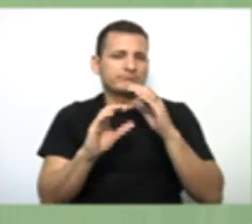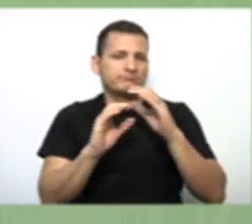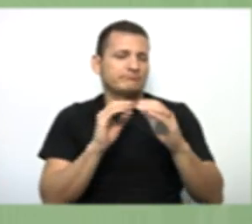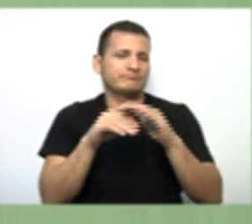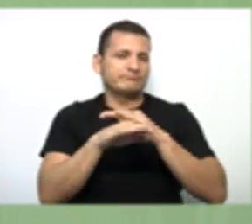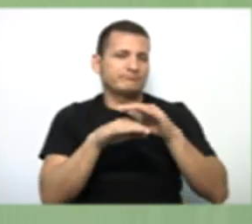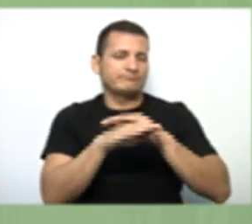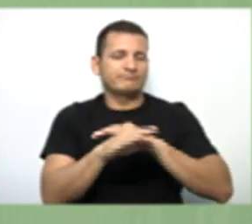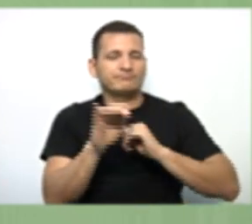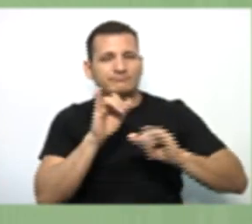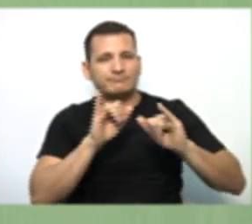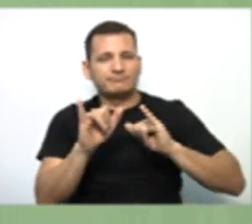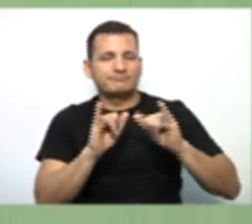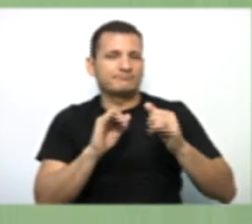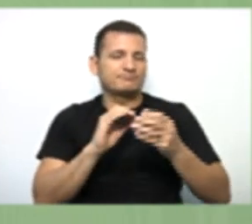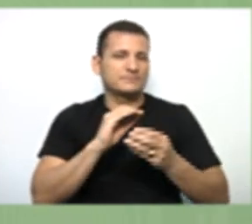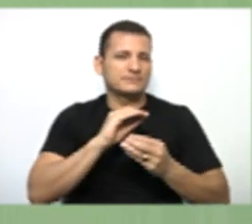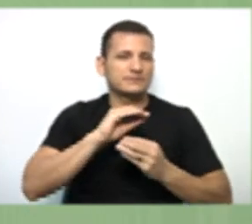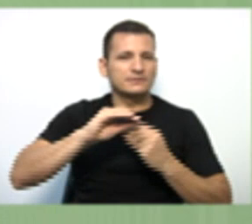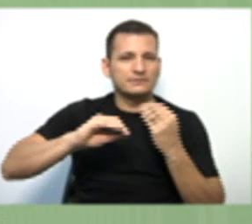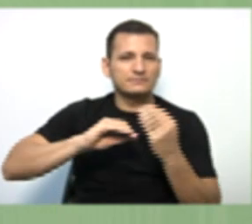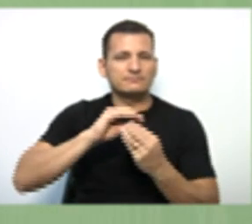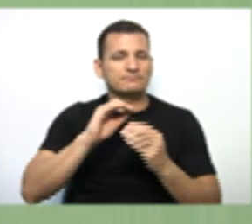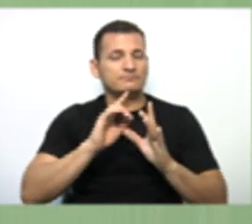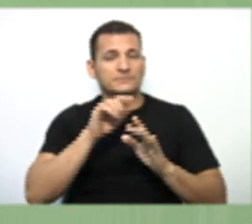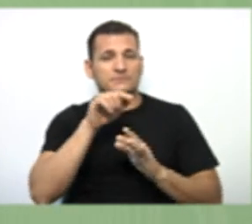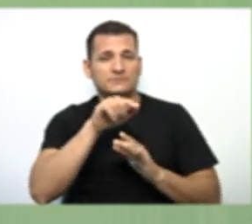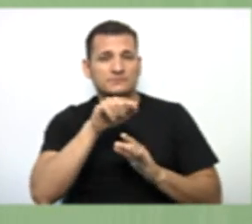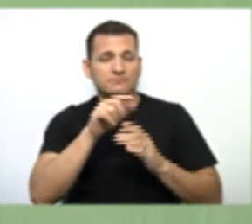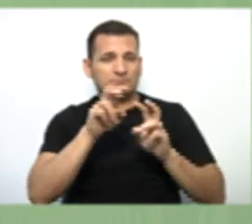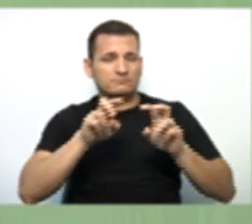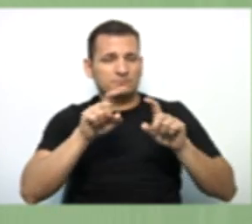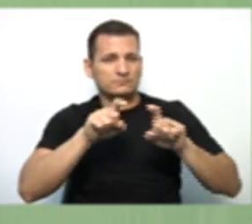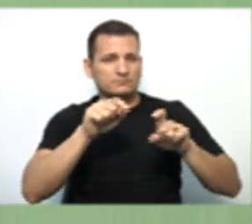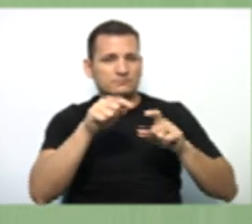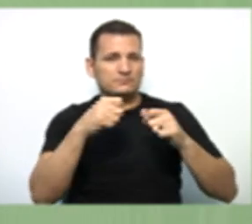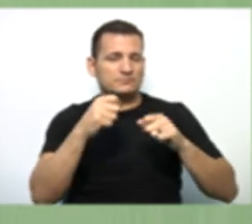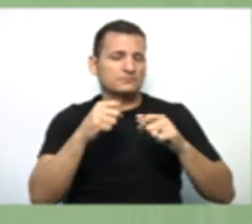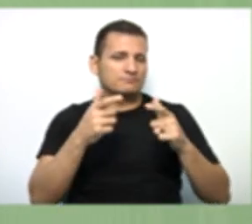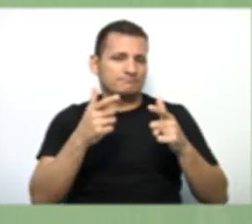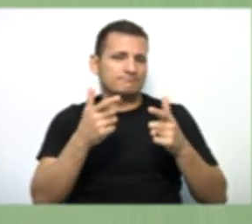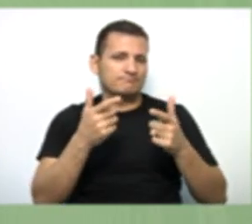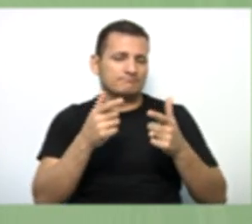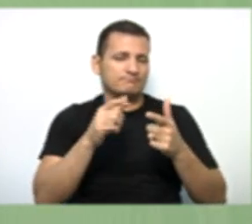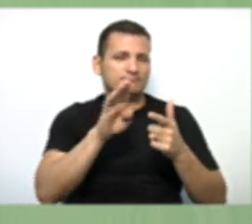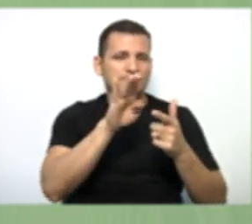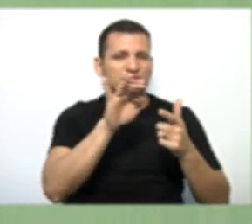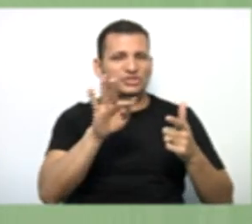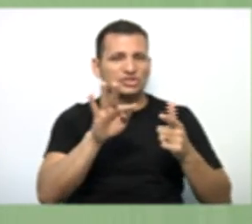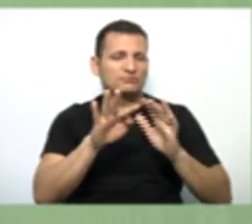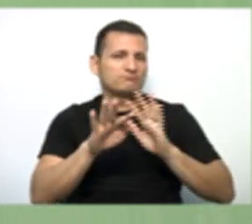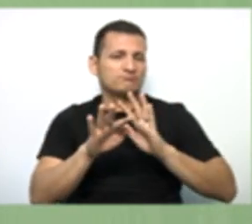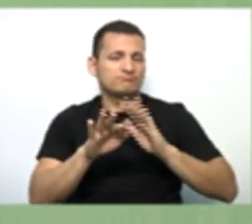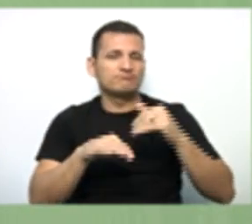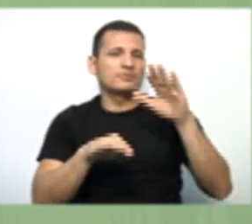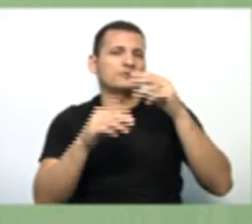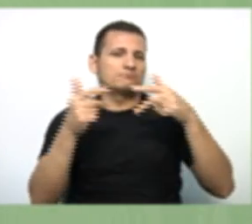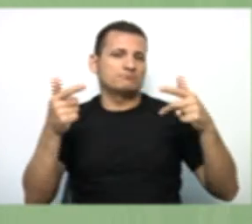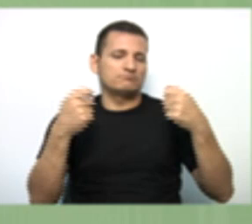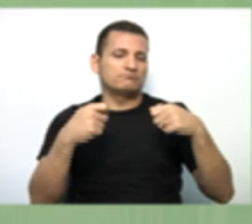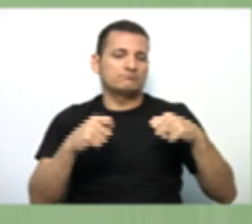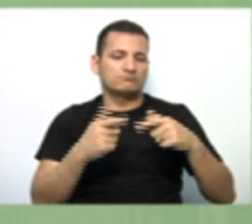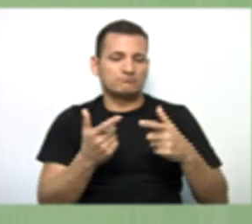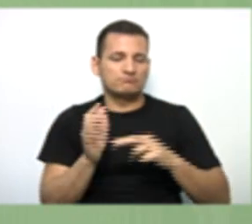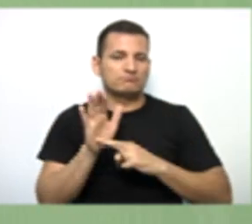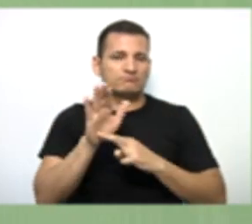Para representar, o computador precisa de muito mais de um bit. Não é um bit. Um bit é uma coisa mínima, né? Para